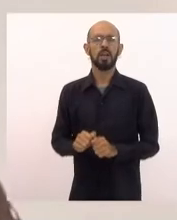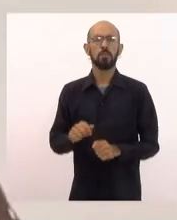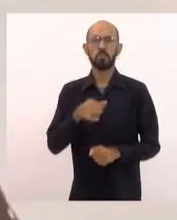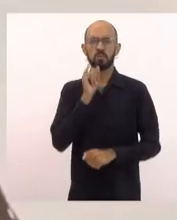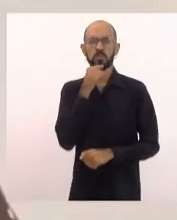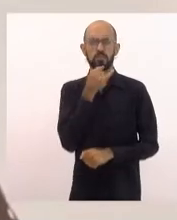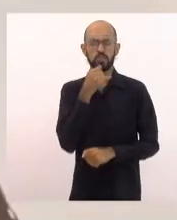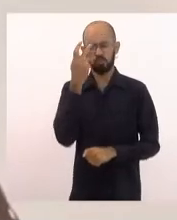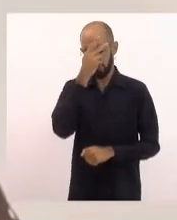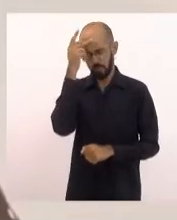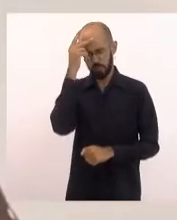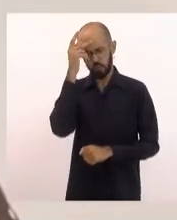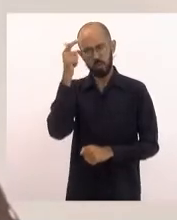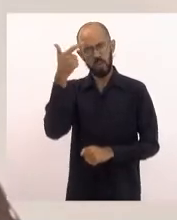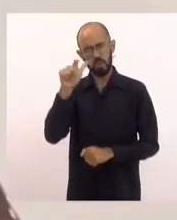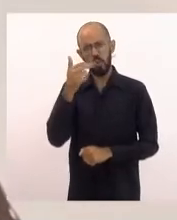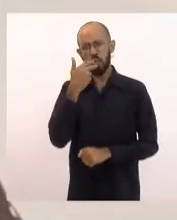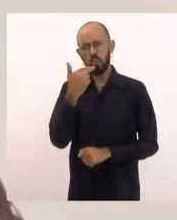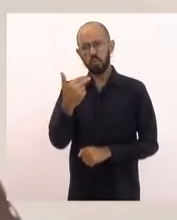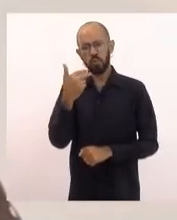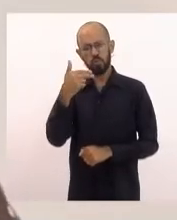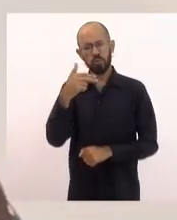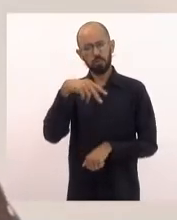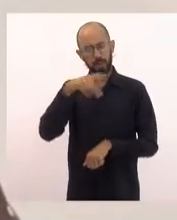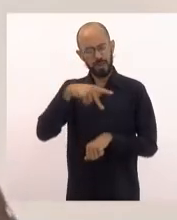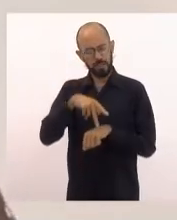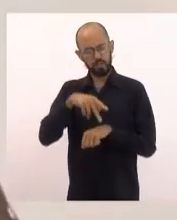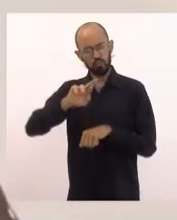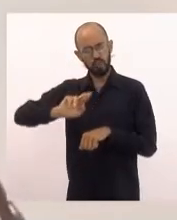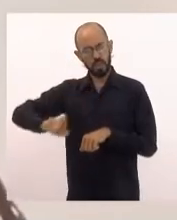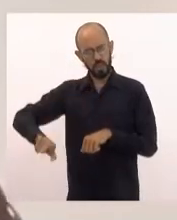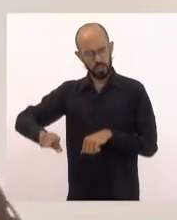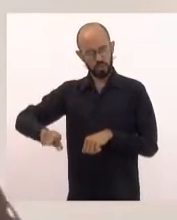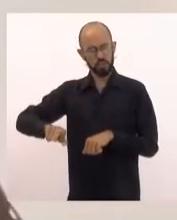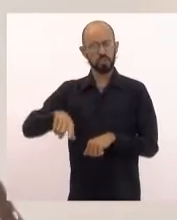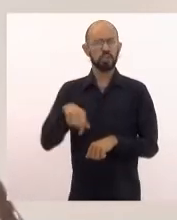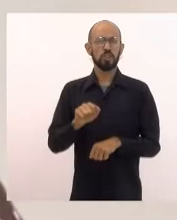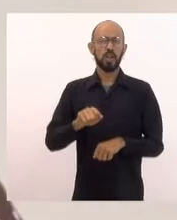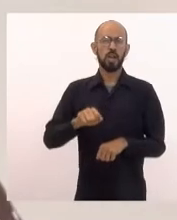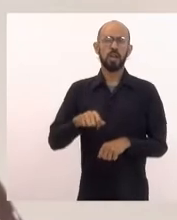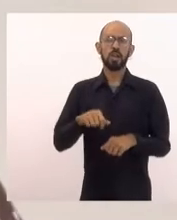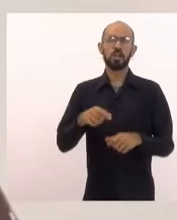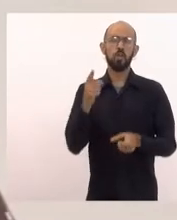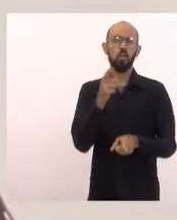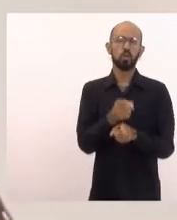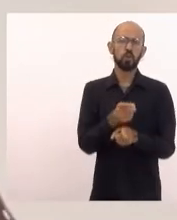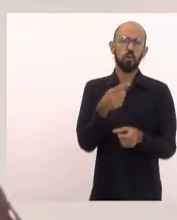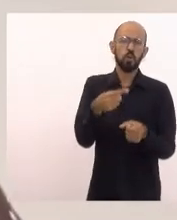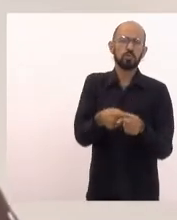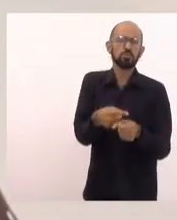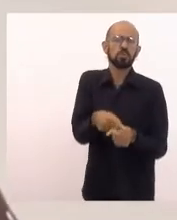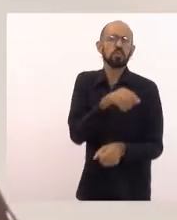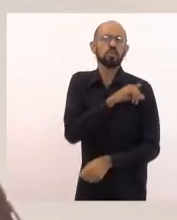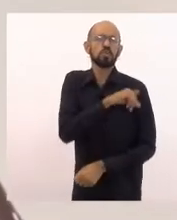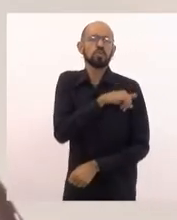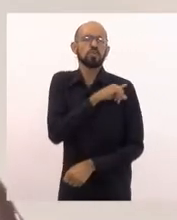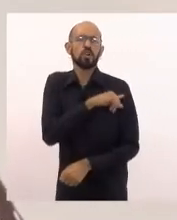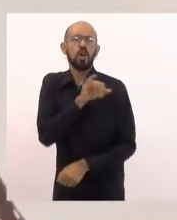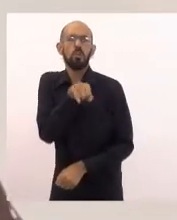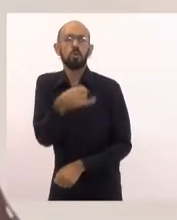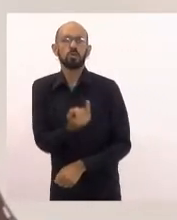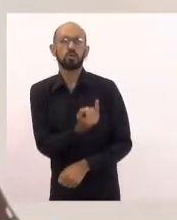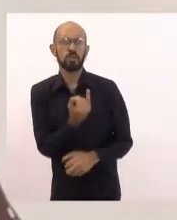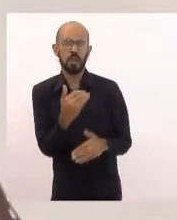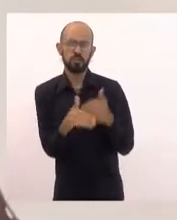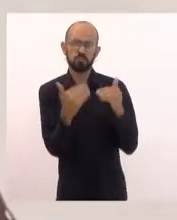seu país, expatriado, e que encontrou na nossa cidade, no Rio de Janeiro, a oportunidade de continuar a sua vida